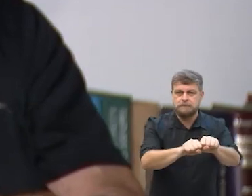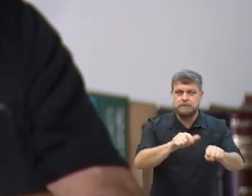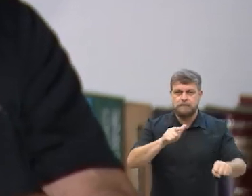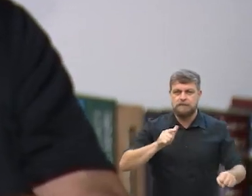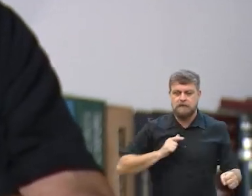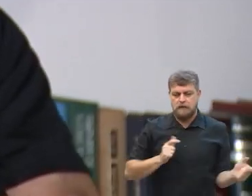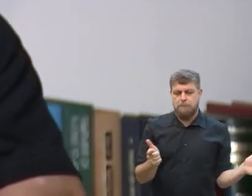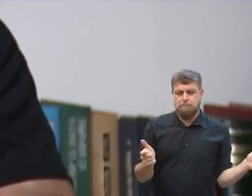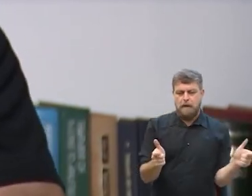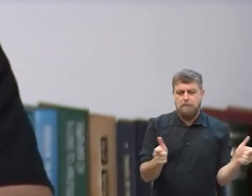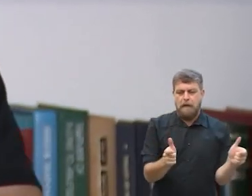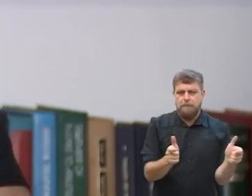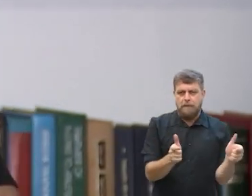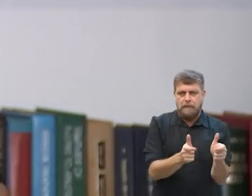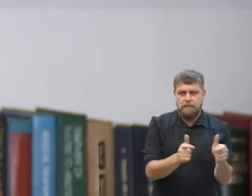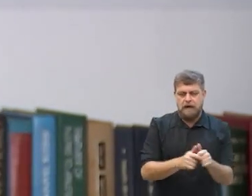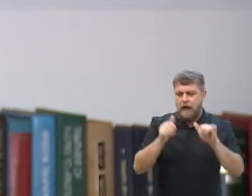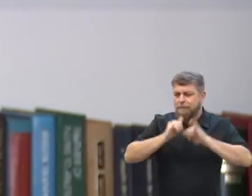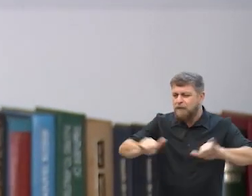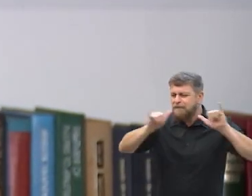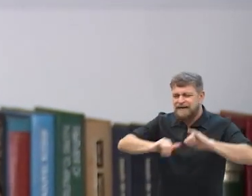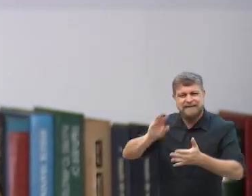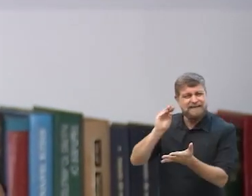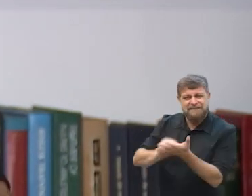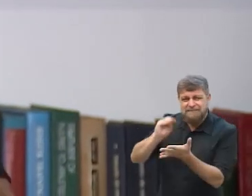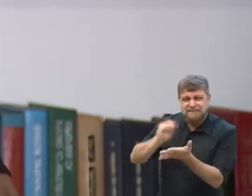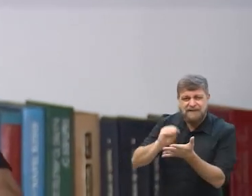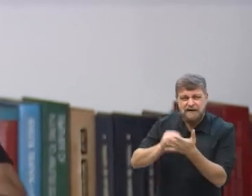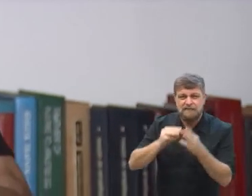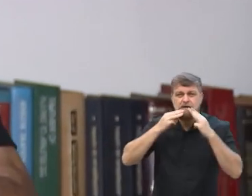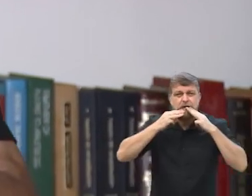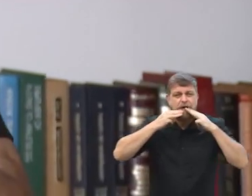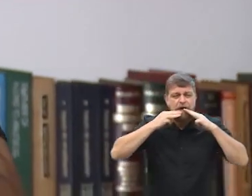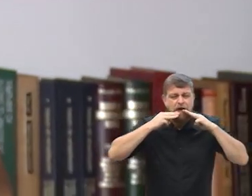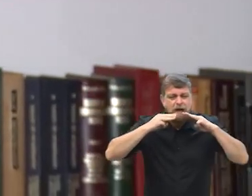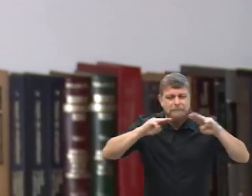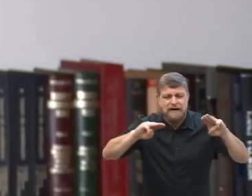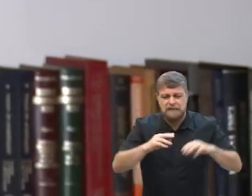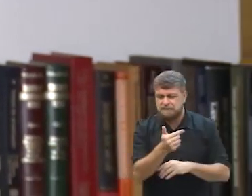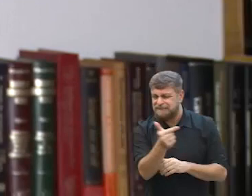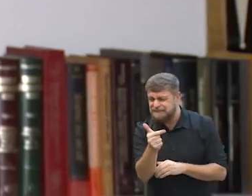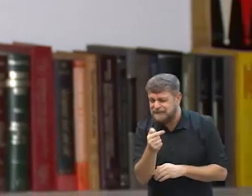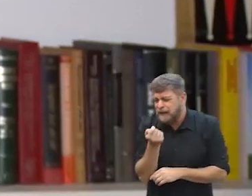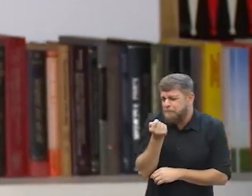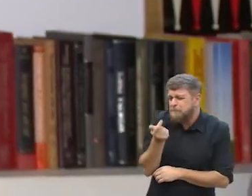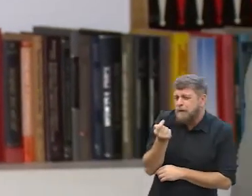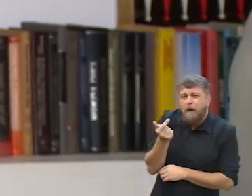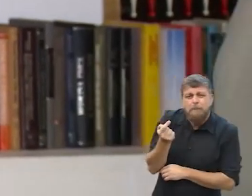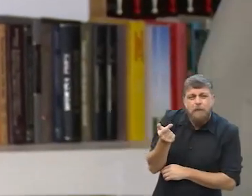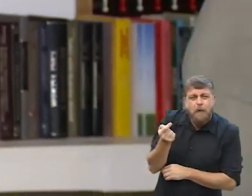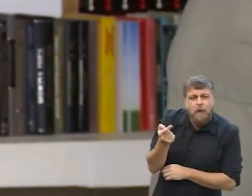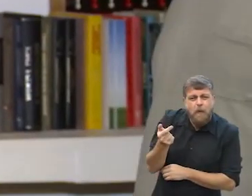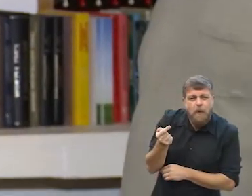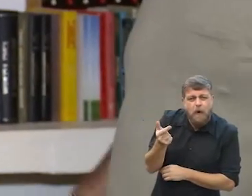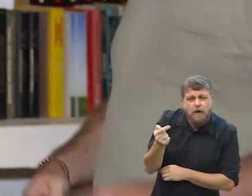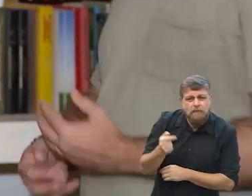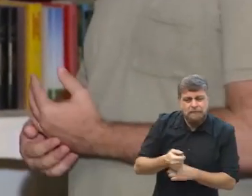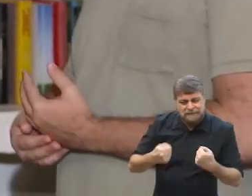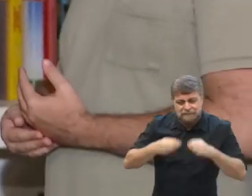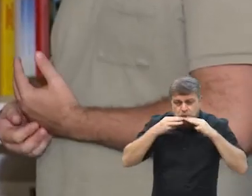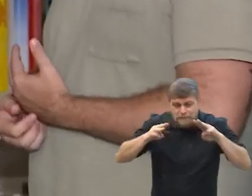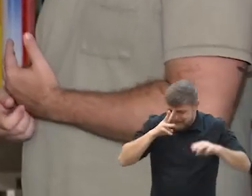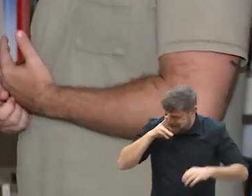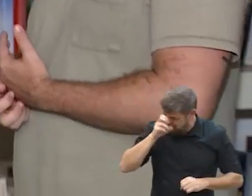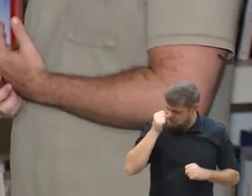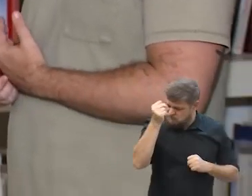muito reduzido. Não tem propaganda, não tem o marketing dirigido. Tem, mas não é tão forte como